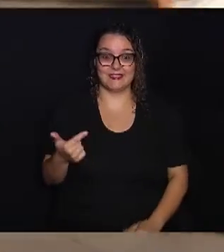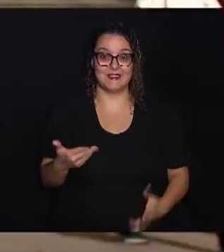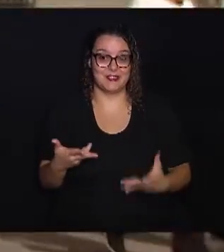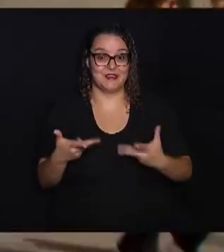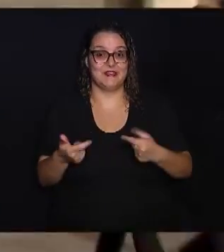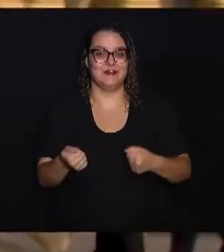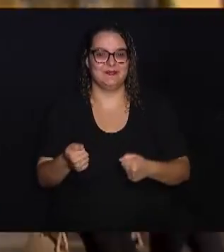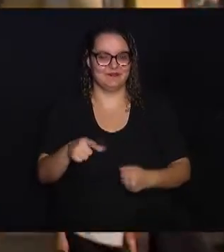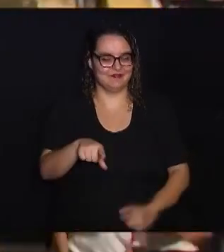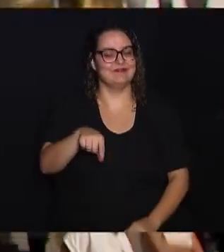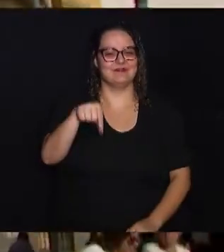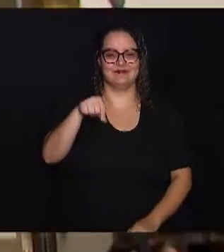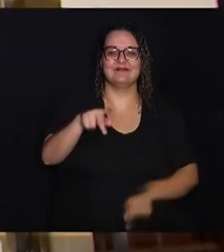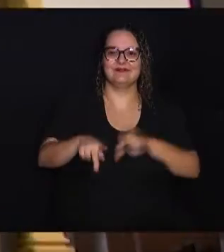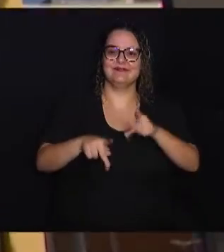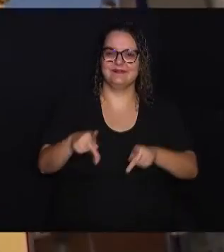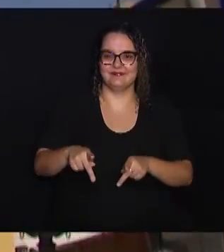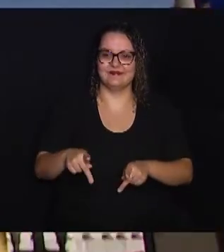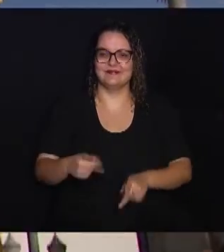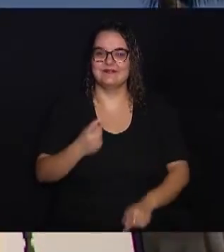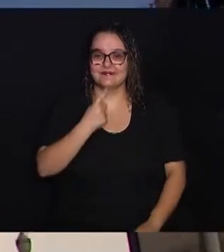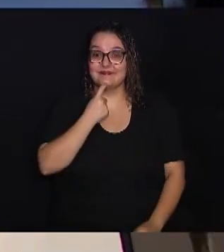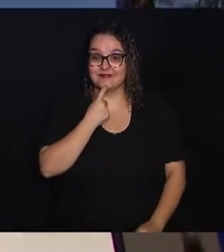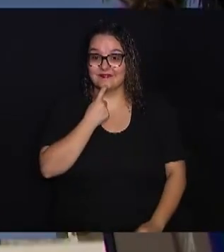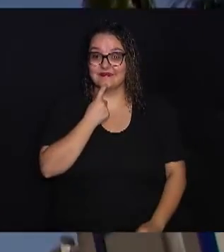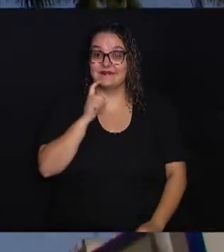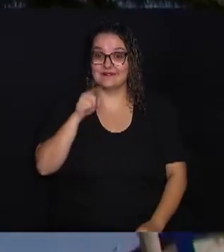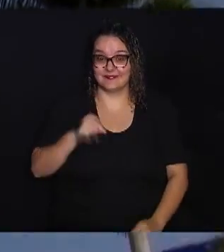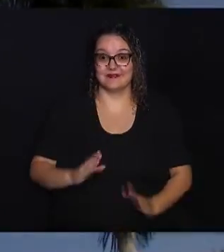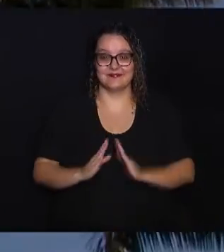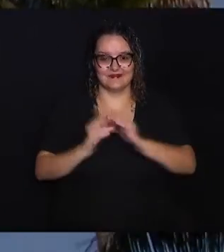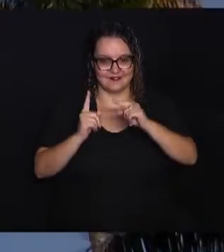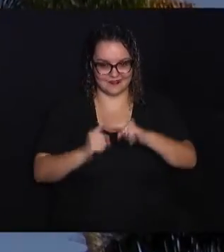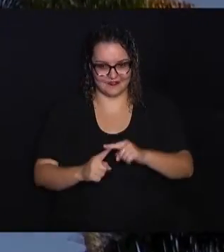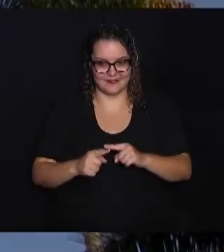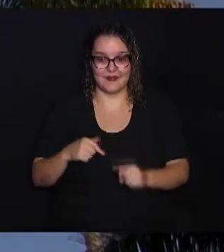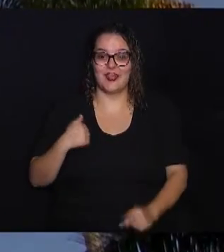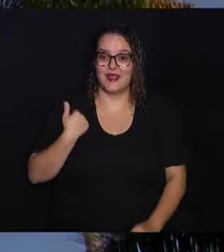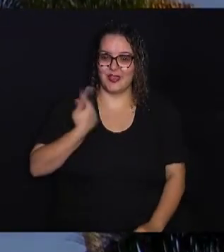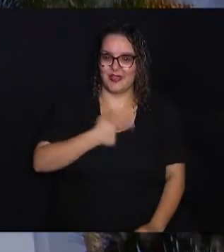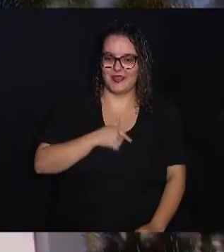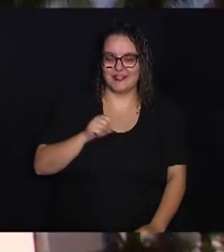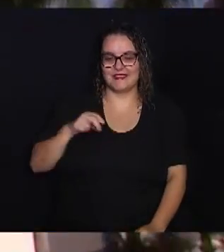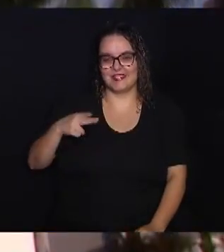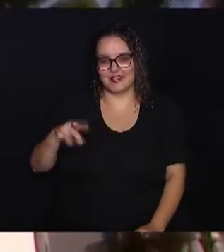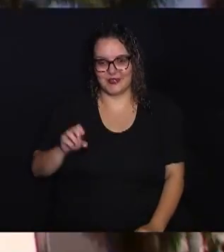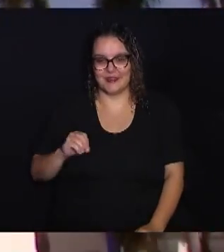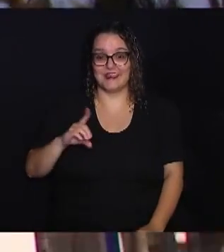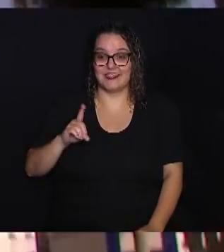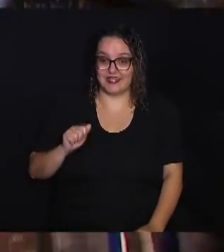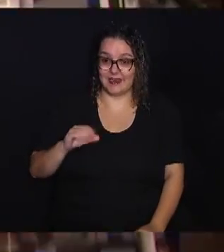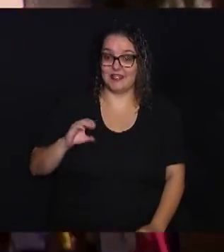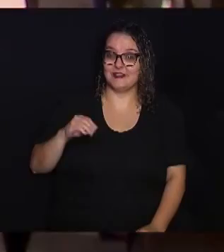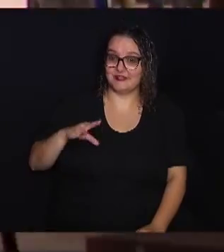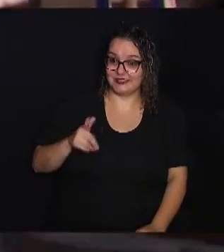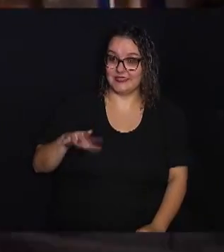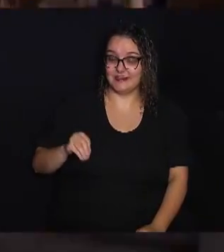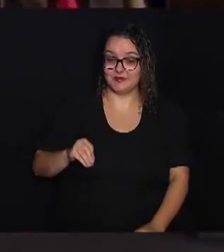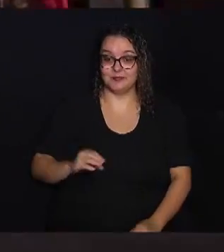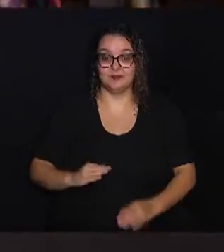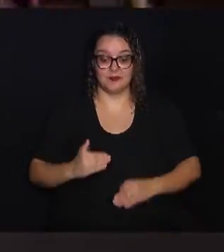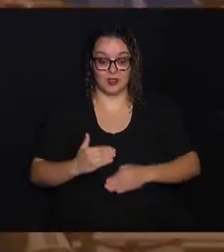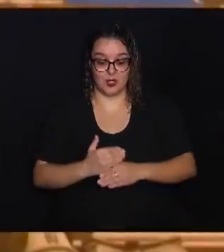maravilha eleita pela população campineira, que é a Catedral Nossa Senhora da Conceição. A catedral começou a